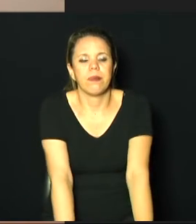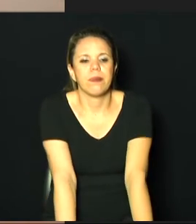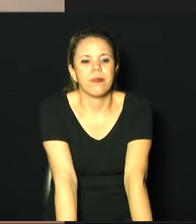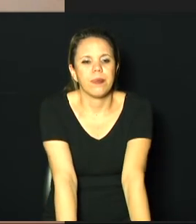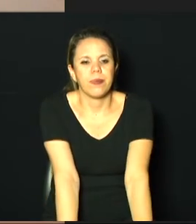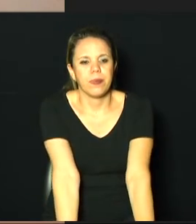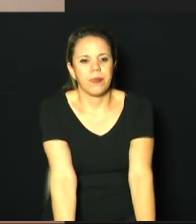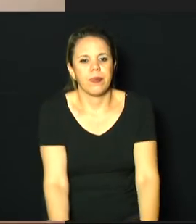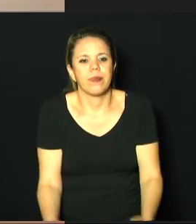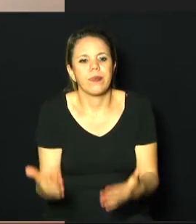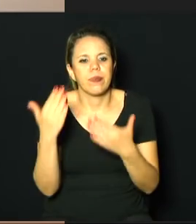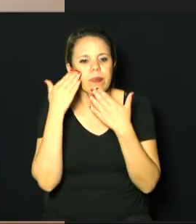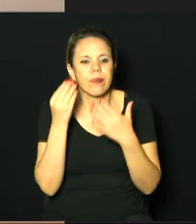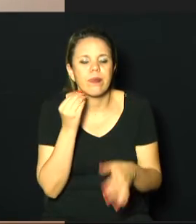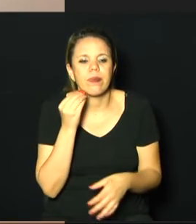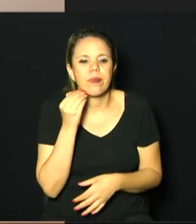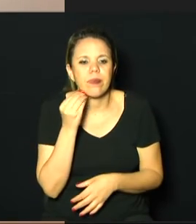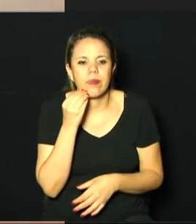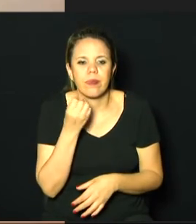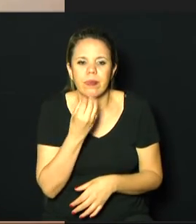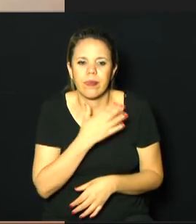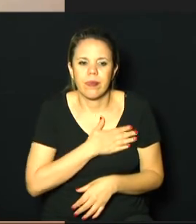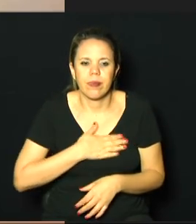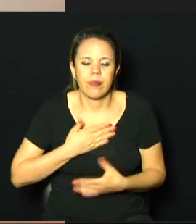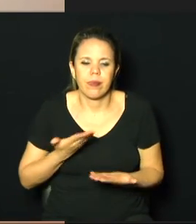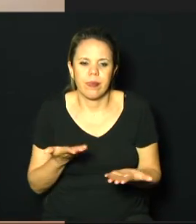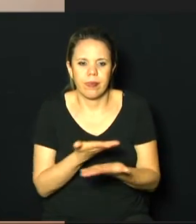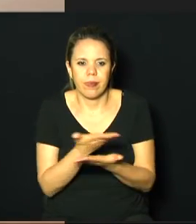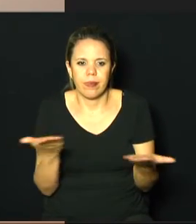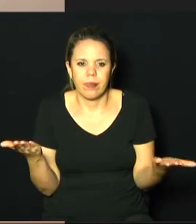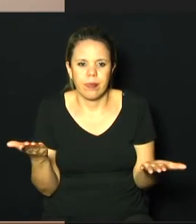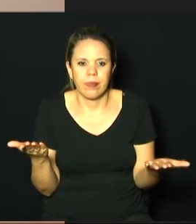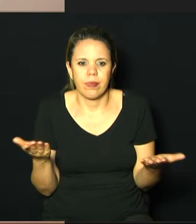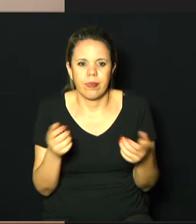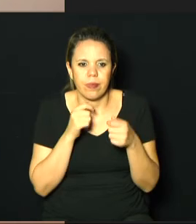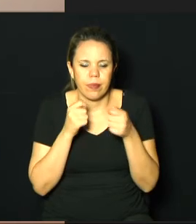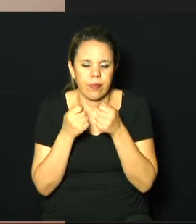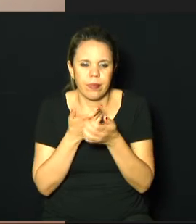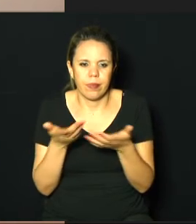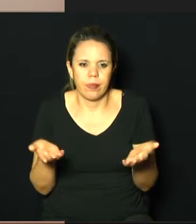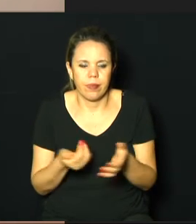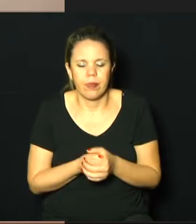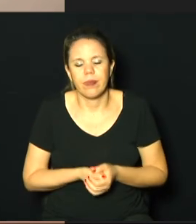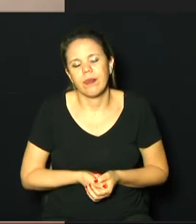Eu que agradeço a oportunidade aí, foi muito bom, né, estar com você aí, com vocês, né.